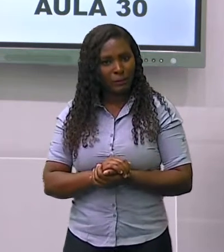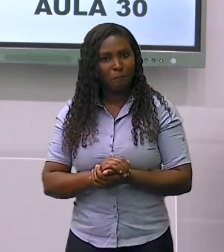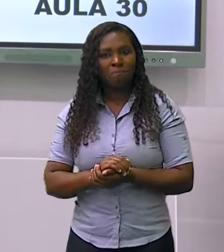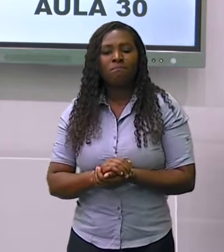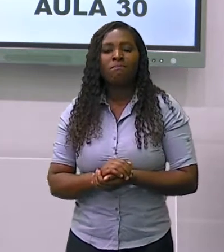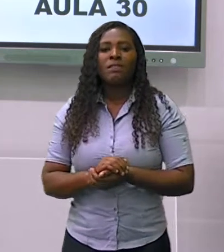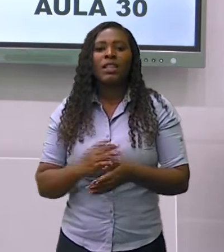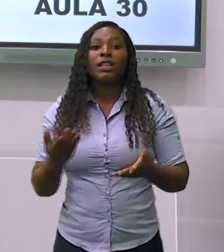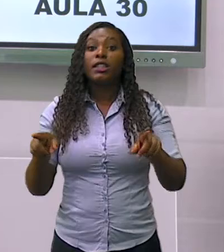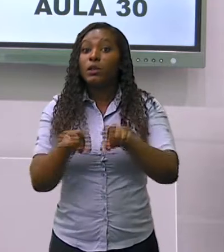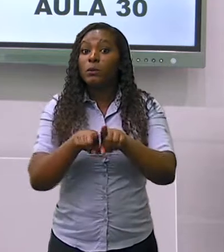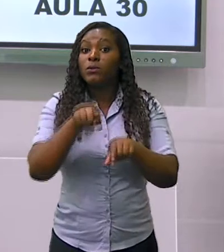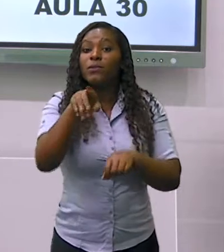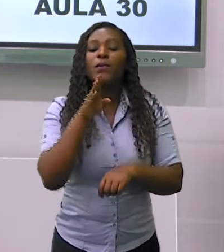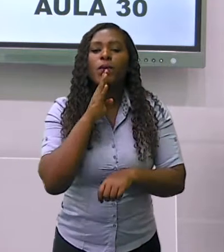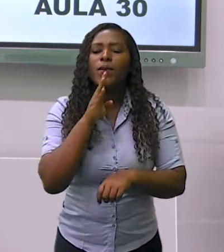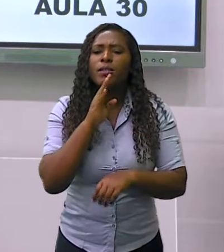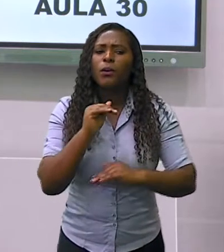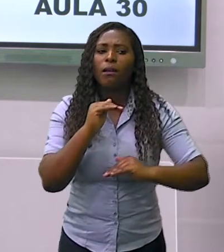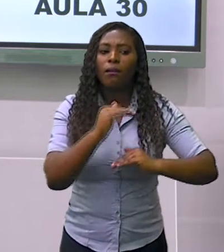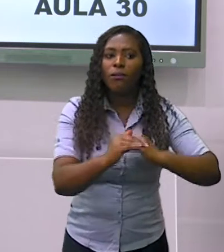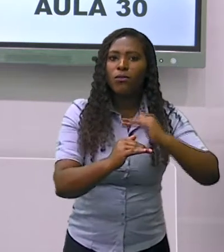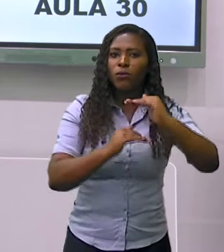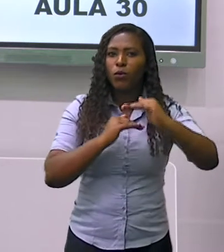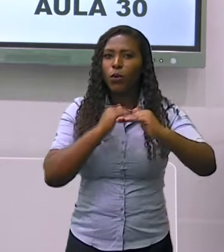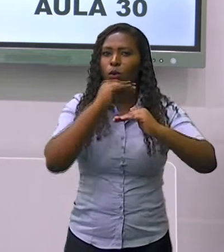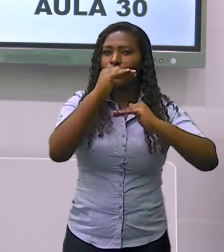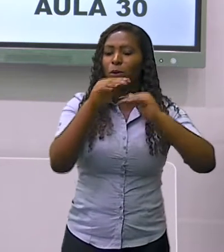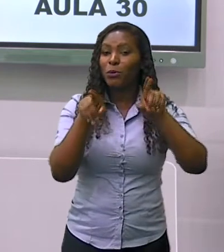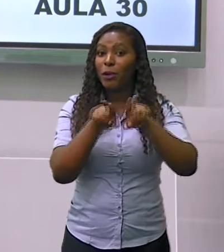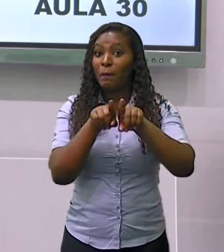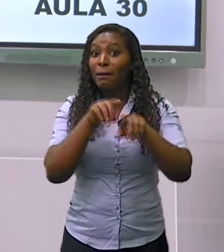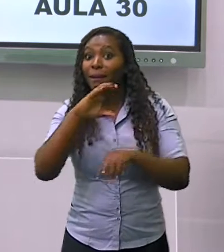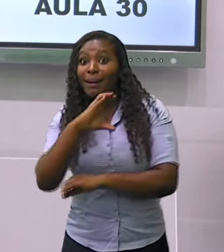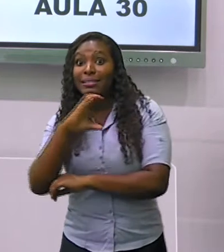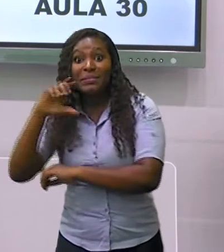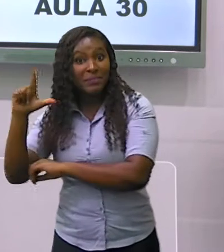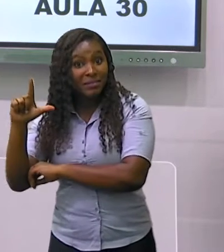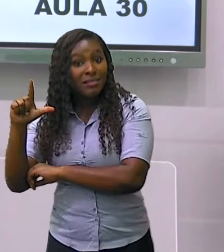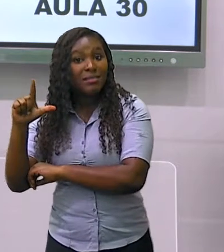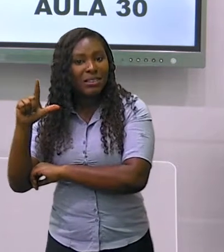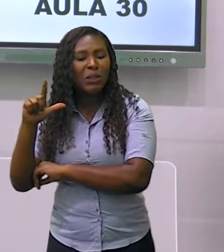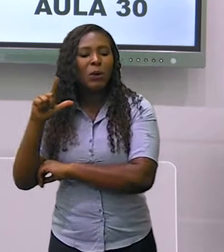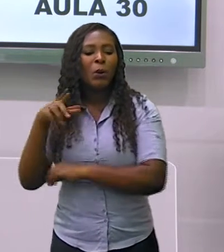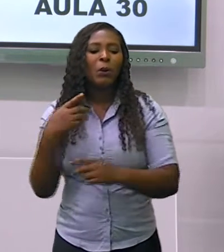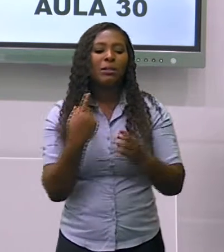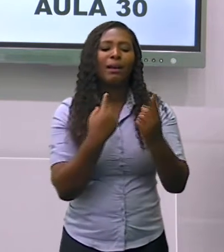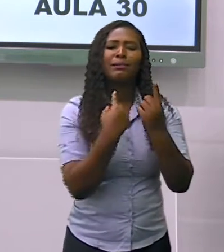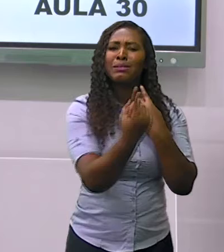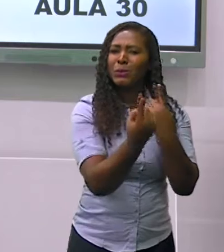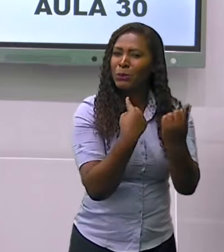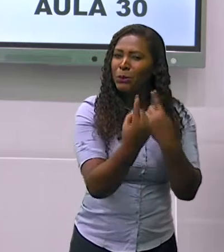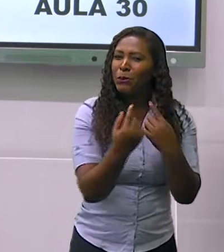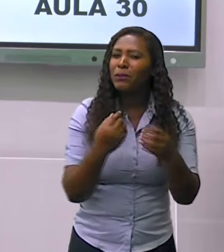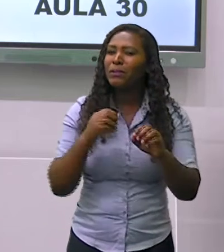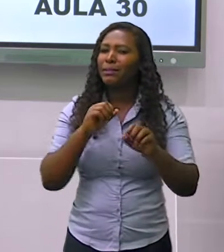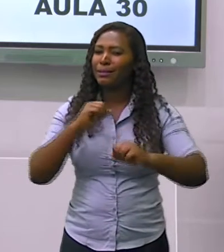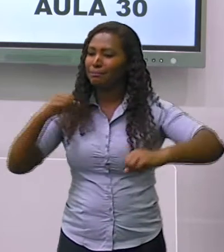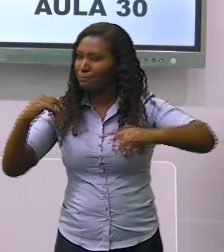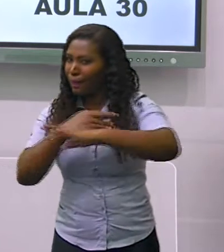a evolução e classificação das rodovias e os desafios